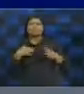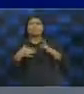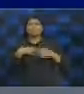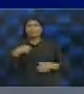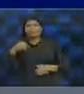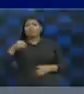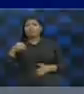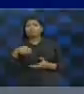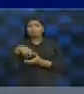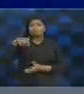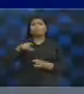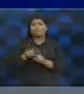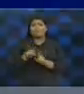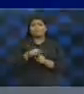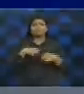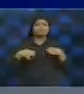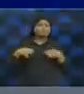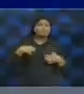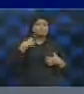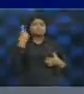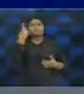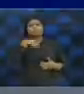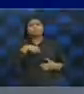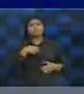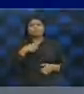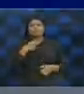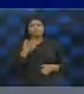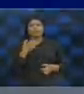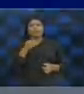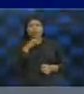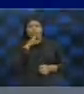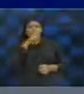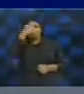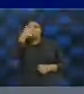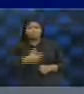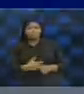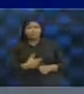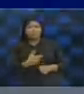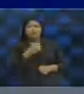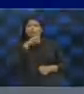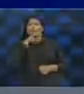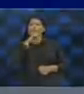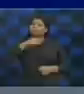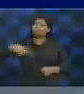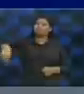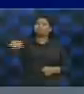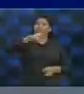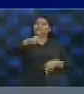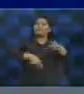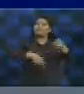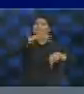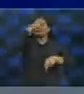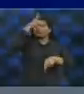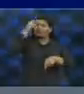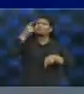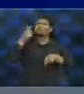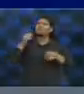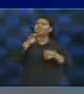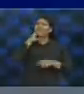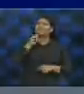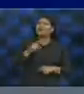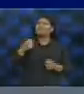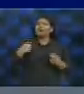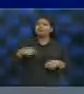campanha não faz mal só para mim, essa campanha faz mal para o povo de Manaus. Nós precisamos retomar a serenidade,